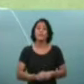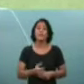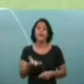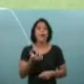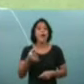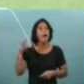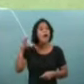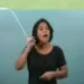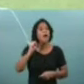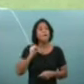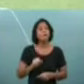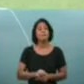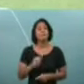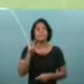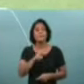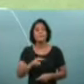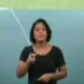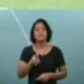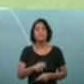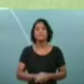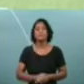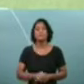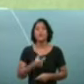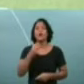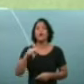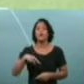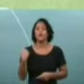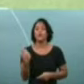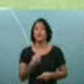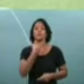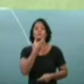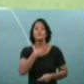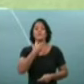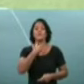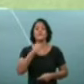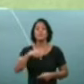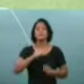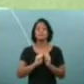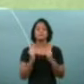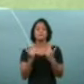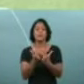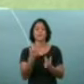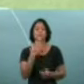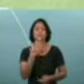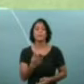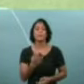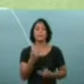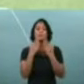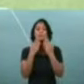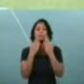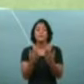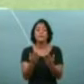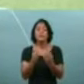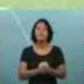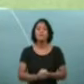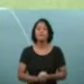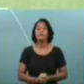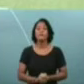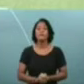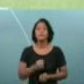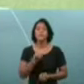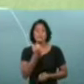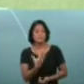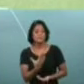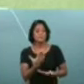ouvir através da nossa voz aqui na Assembleia Legislativa, quer pedir um atendimento digno,